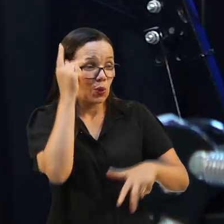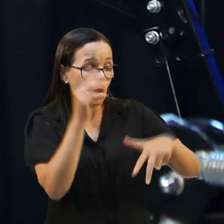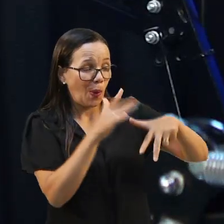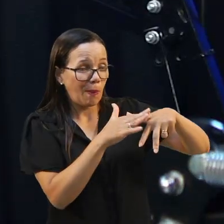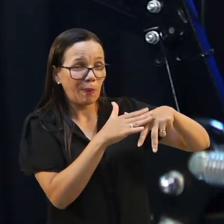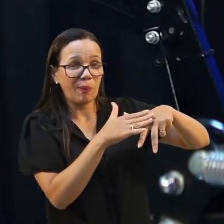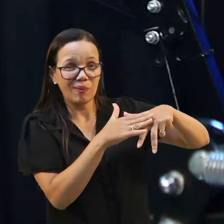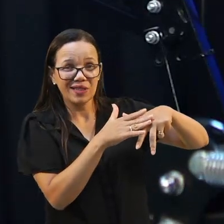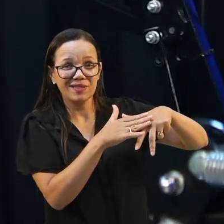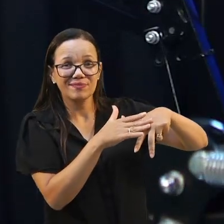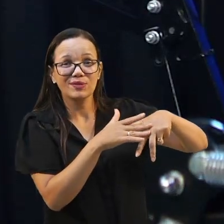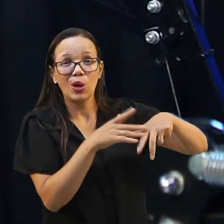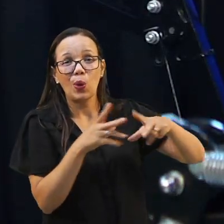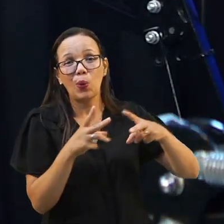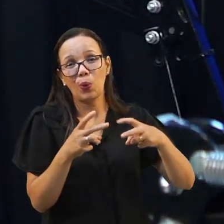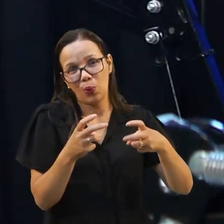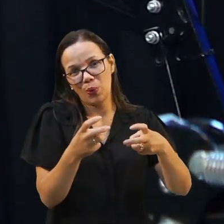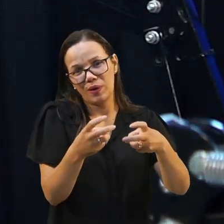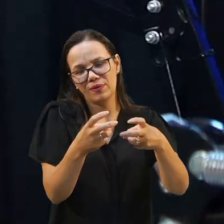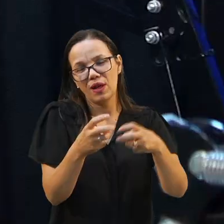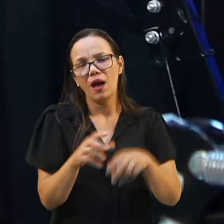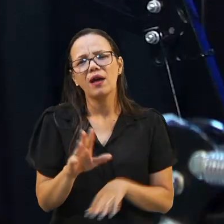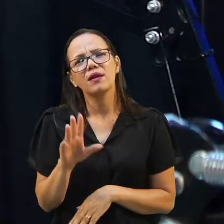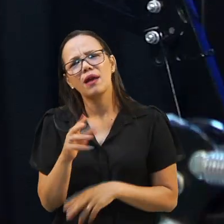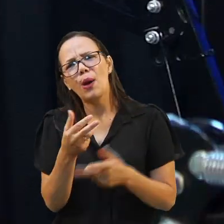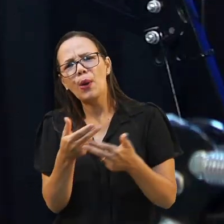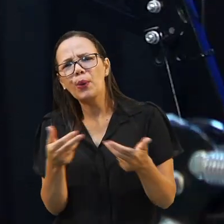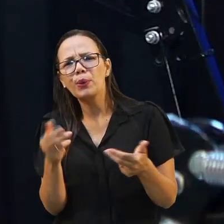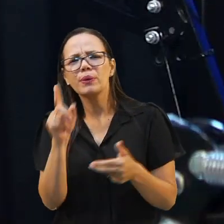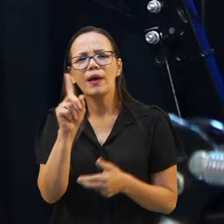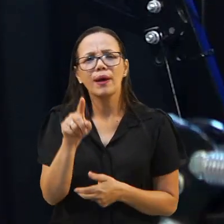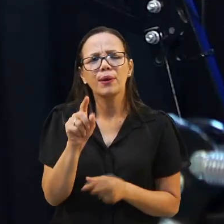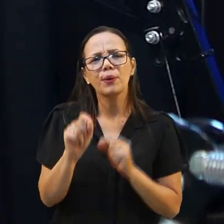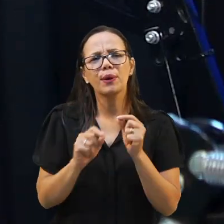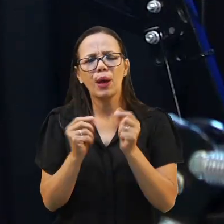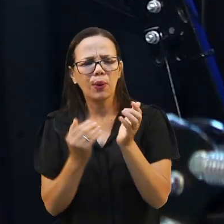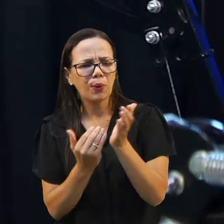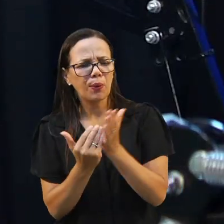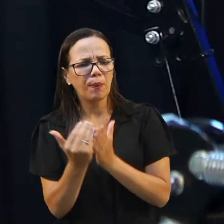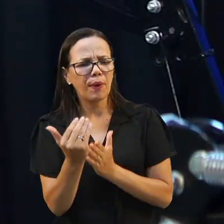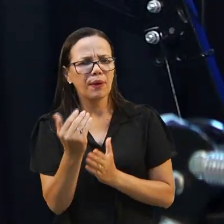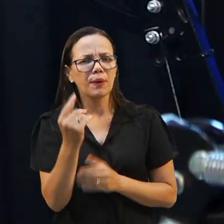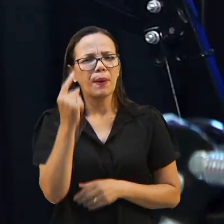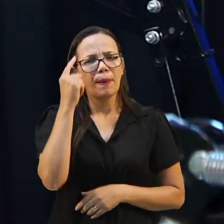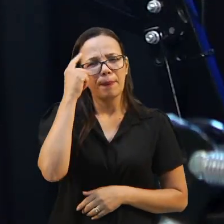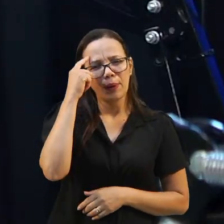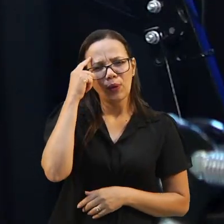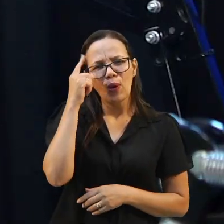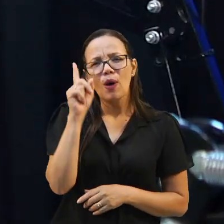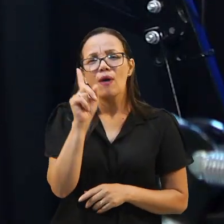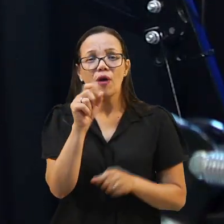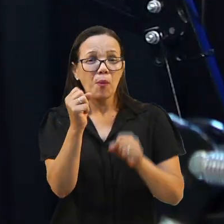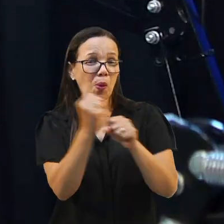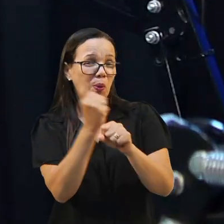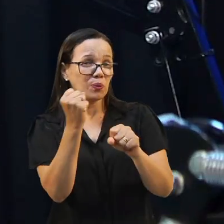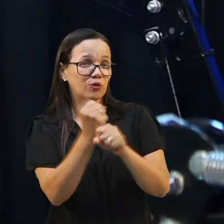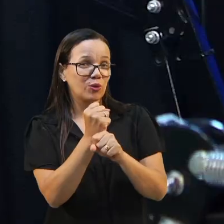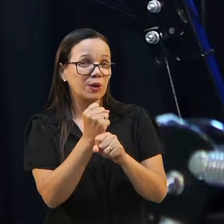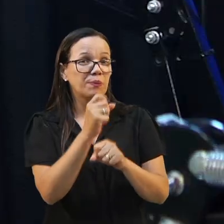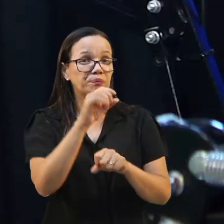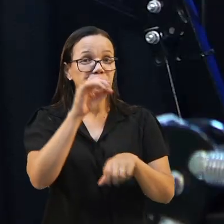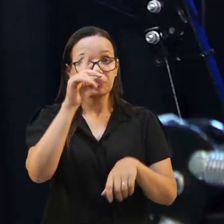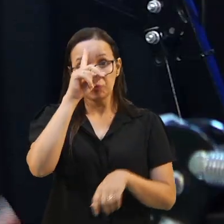câncer. Essa alguma coisa mais expressiva surgiu inicialmente de se construir um hospital do